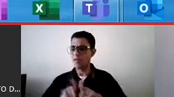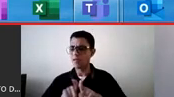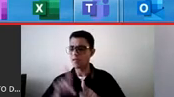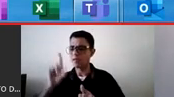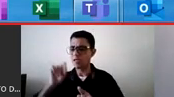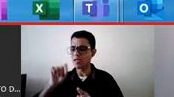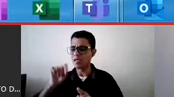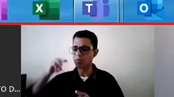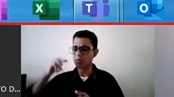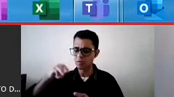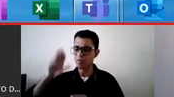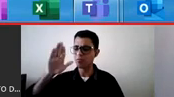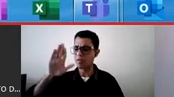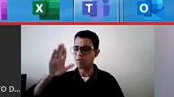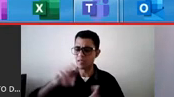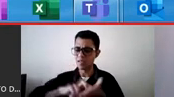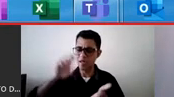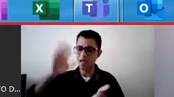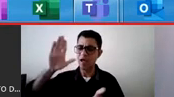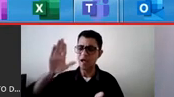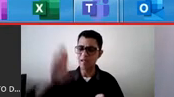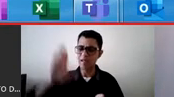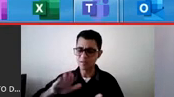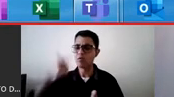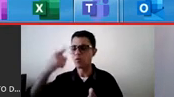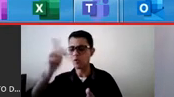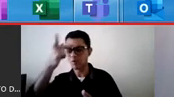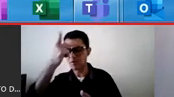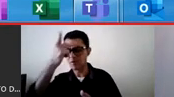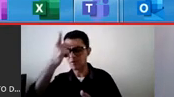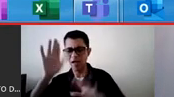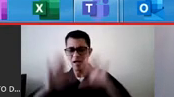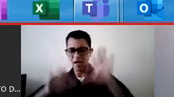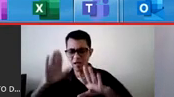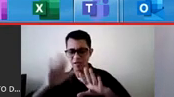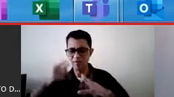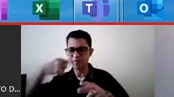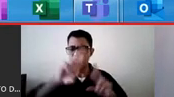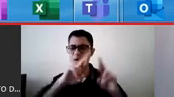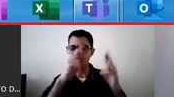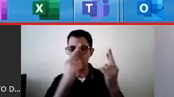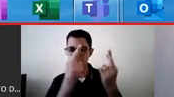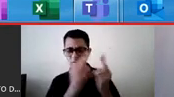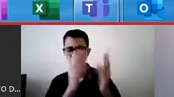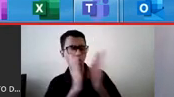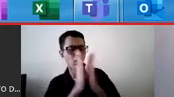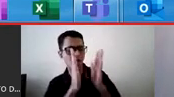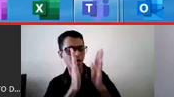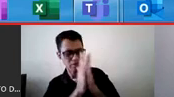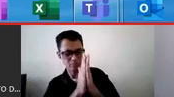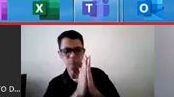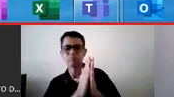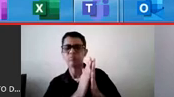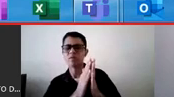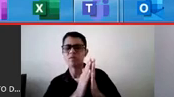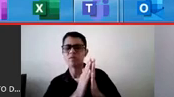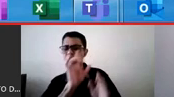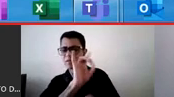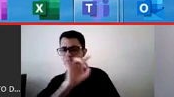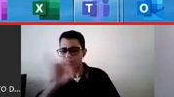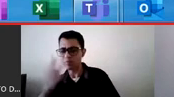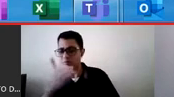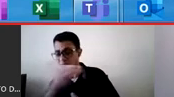manhã, 10 à tarde. Tem outras pessoas que, às vezes, procuram uma religião, uma oração. Gente, cada um,